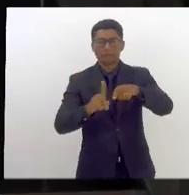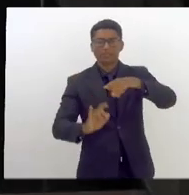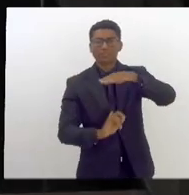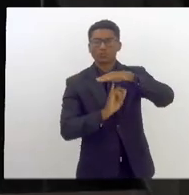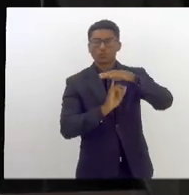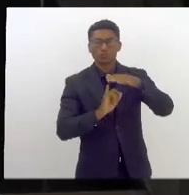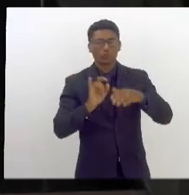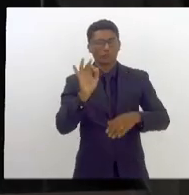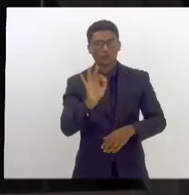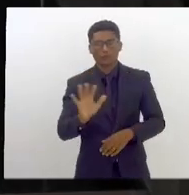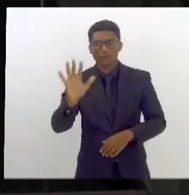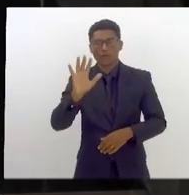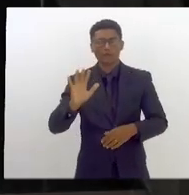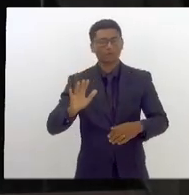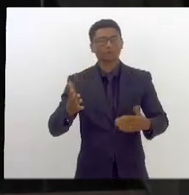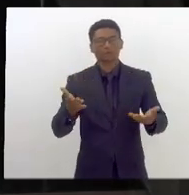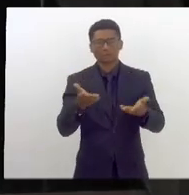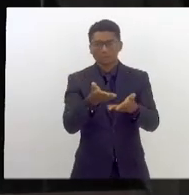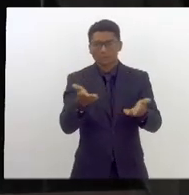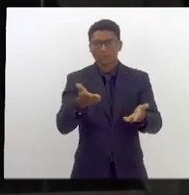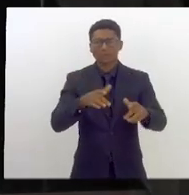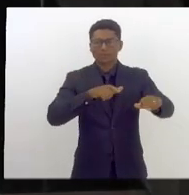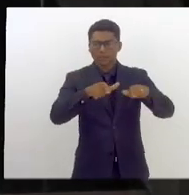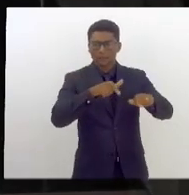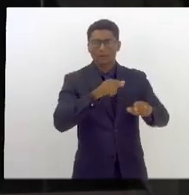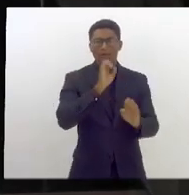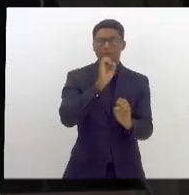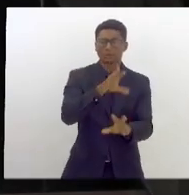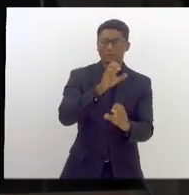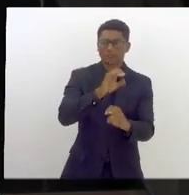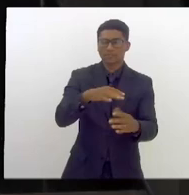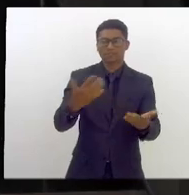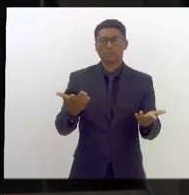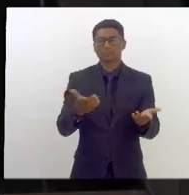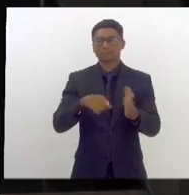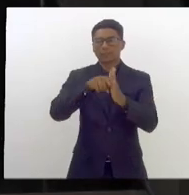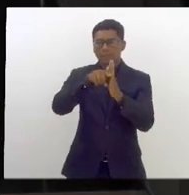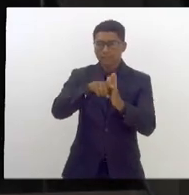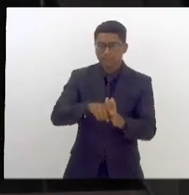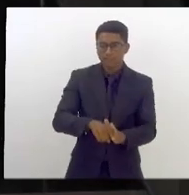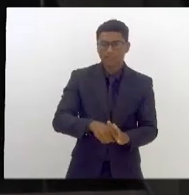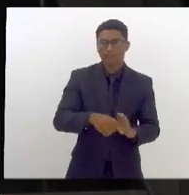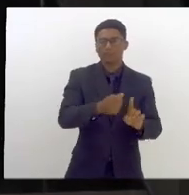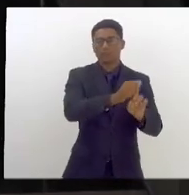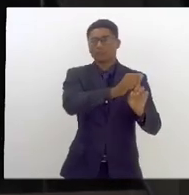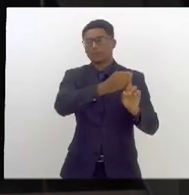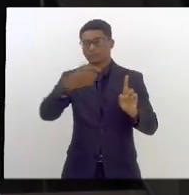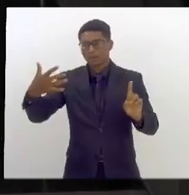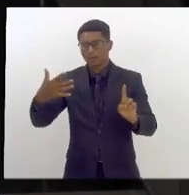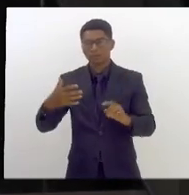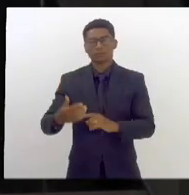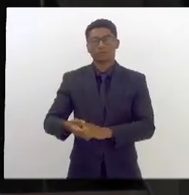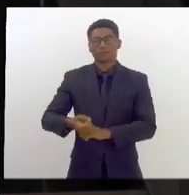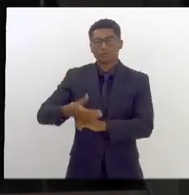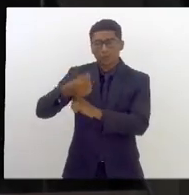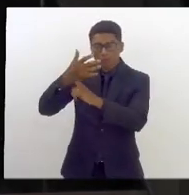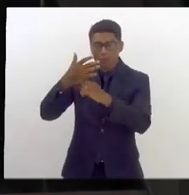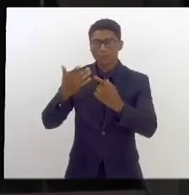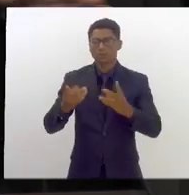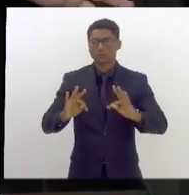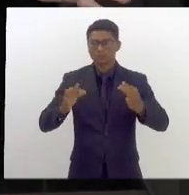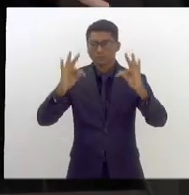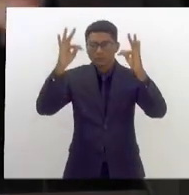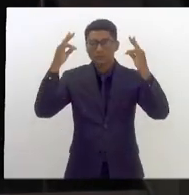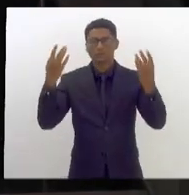do trabalho que fazem de ensino de pesquisa de extensão de desenvolvimento tecnológico e produção de inovação de formação de